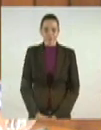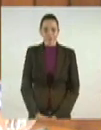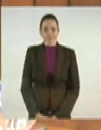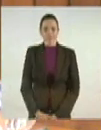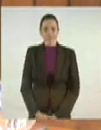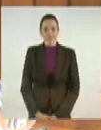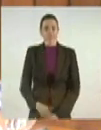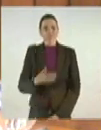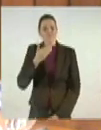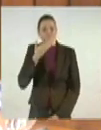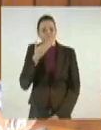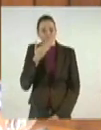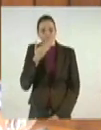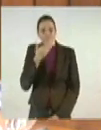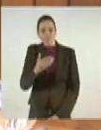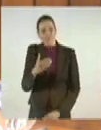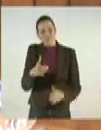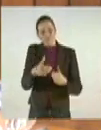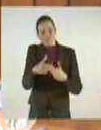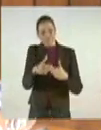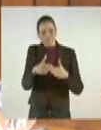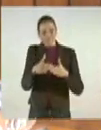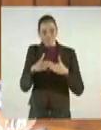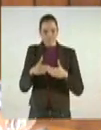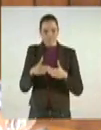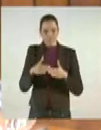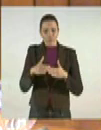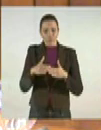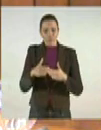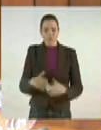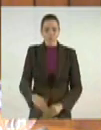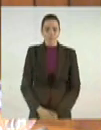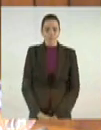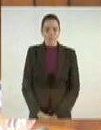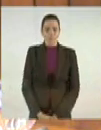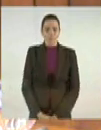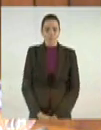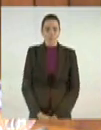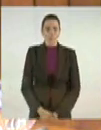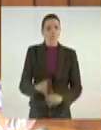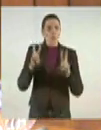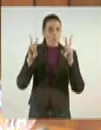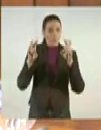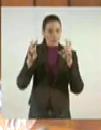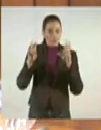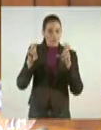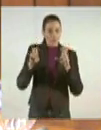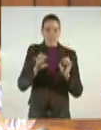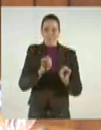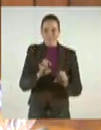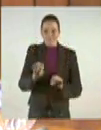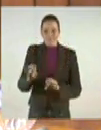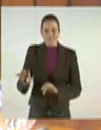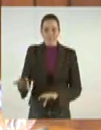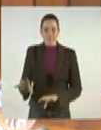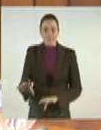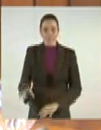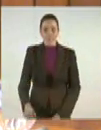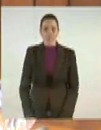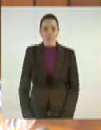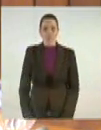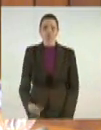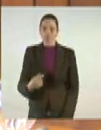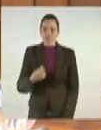pedido uma solicitação pela educação e o apreço que eu tenho respeito ao Senhor e acompanhava os seus